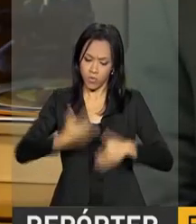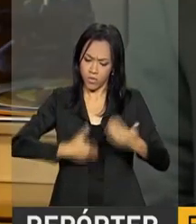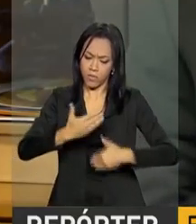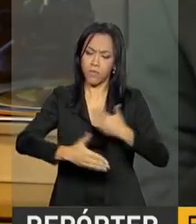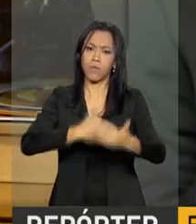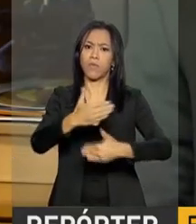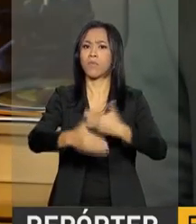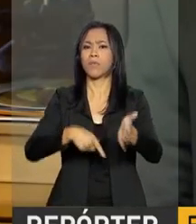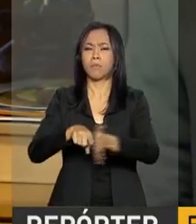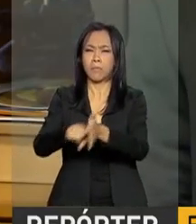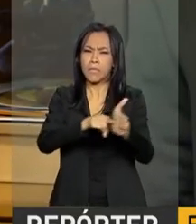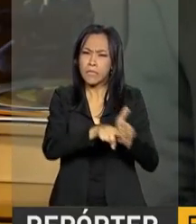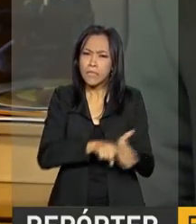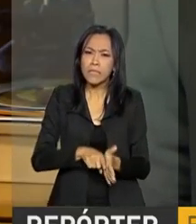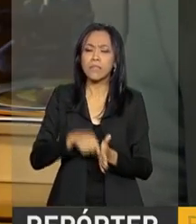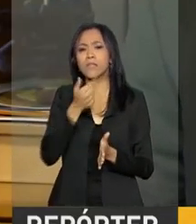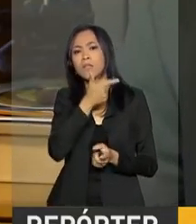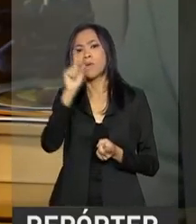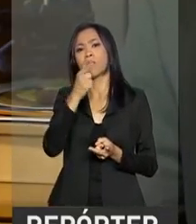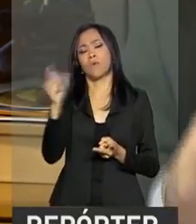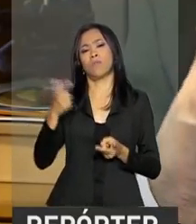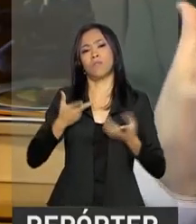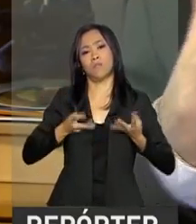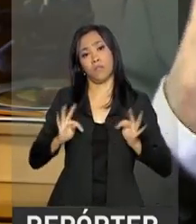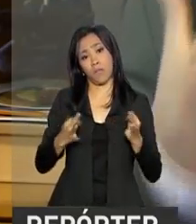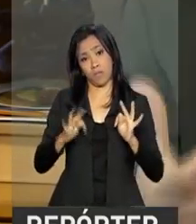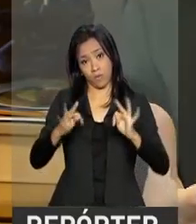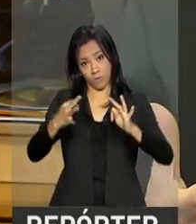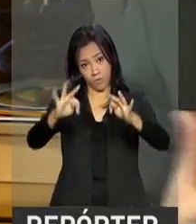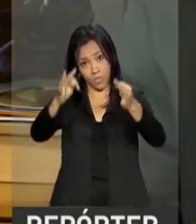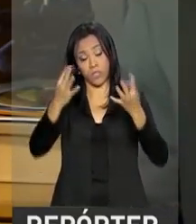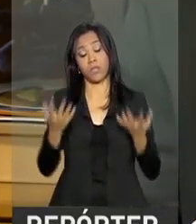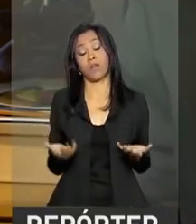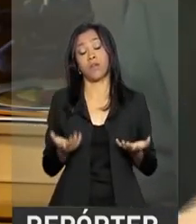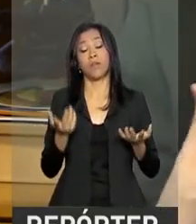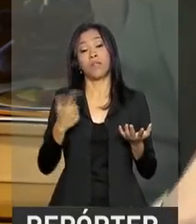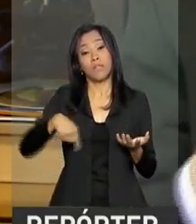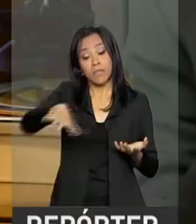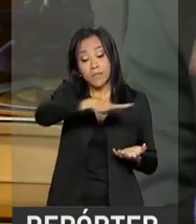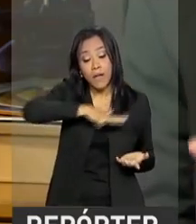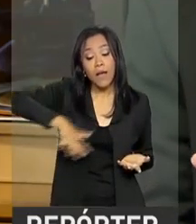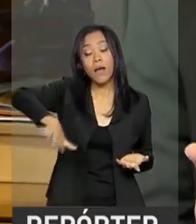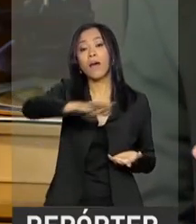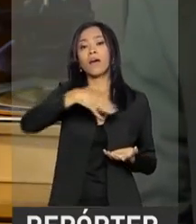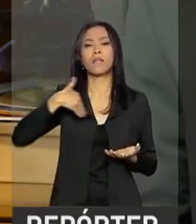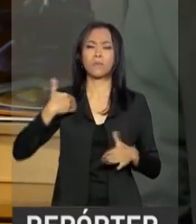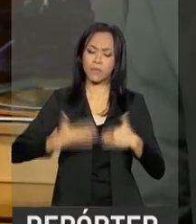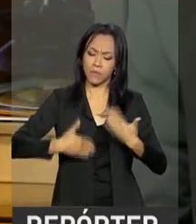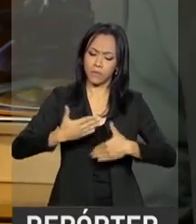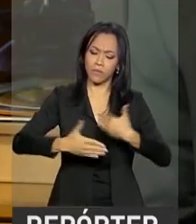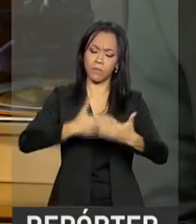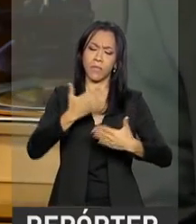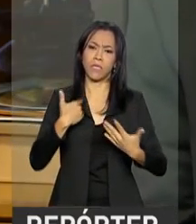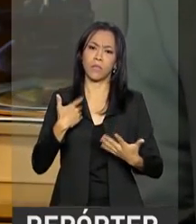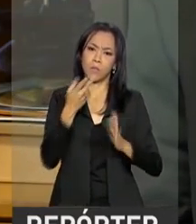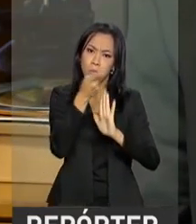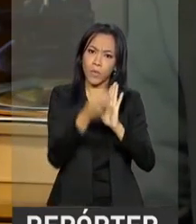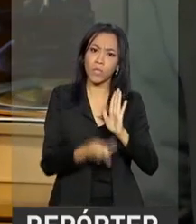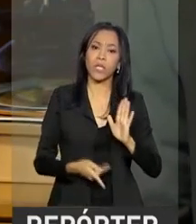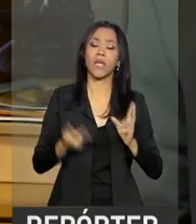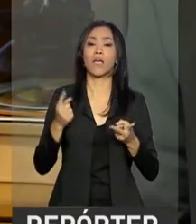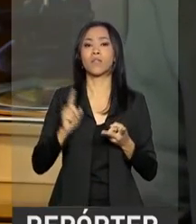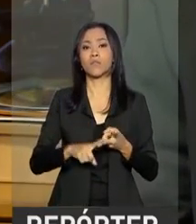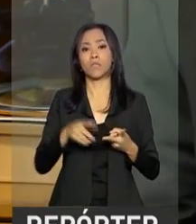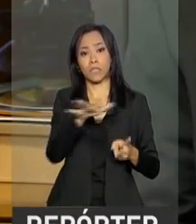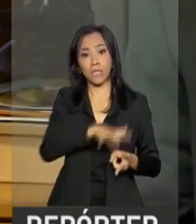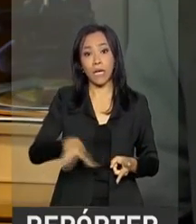e de outras tecnologias que possam vir a apoiar esse pensamento computacional o desenvolvimento de projetos com